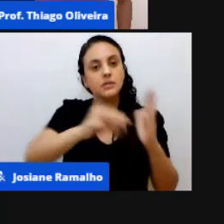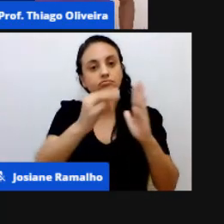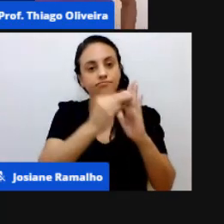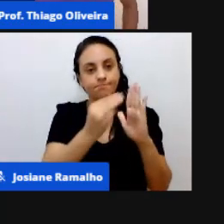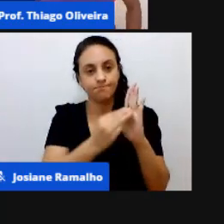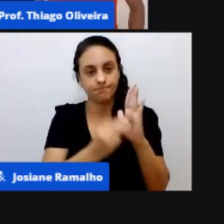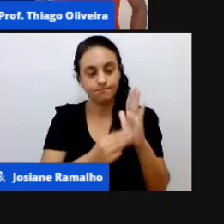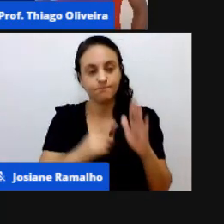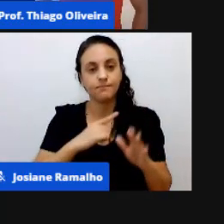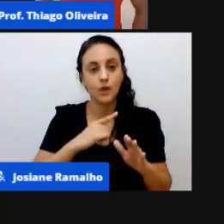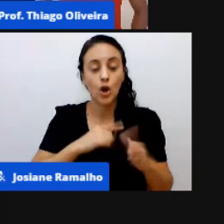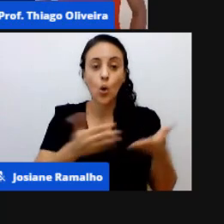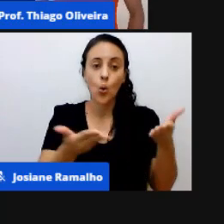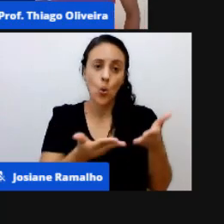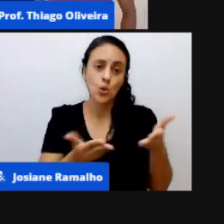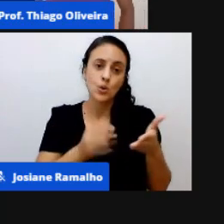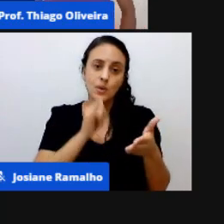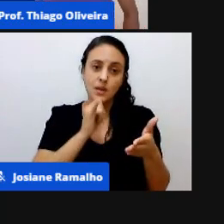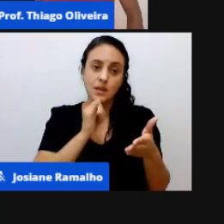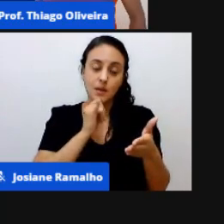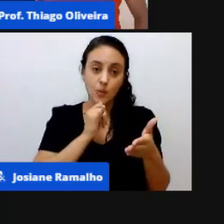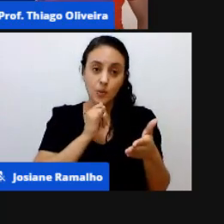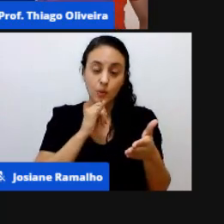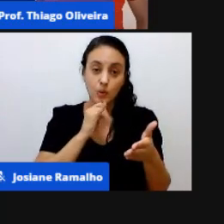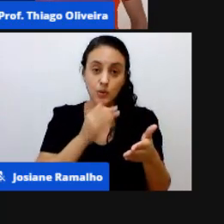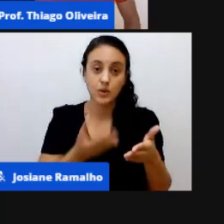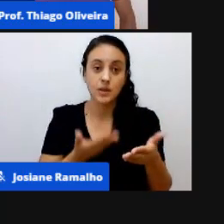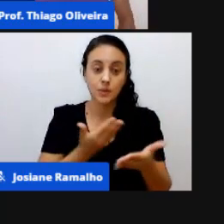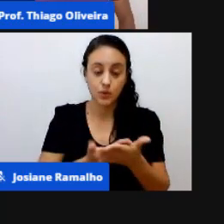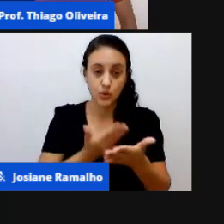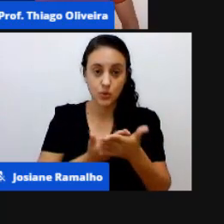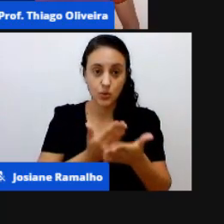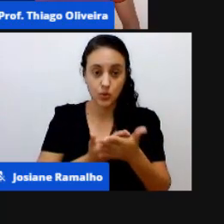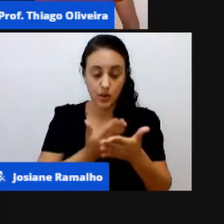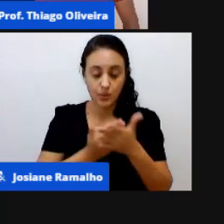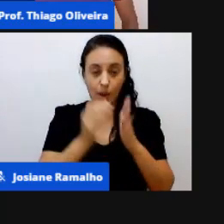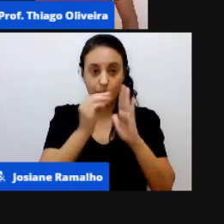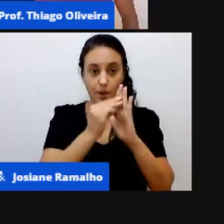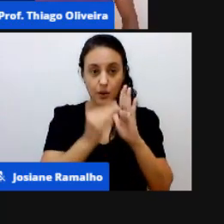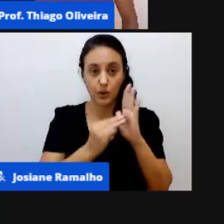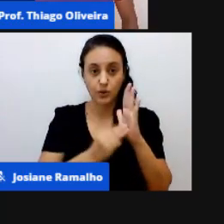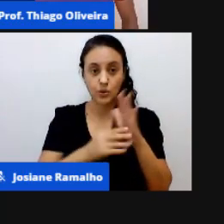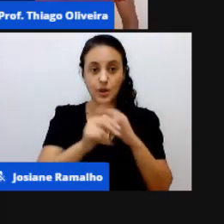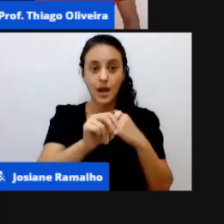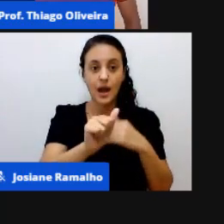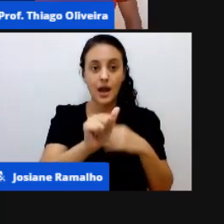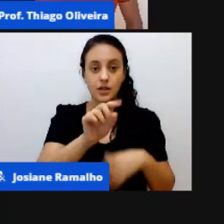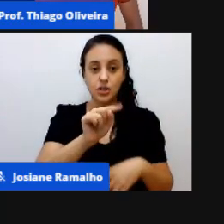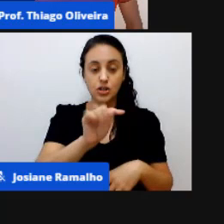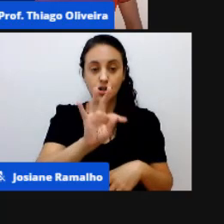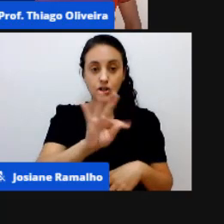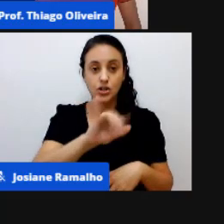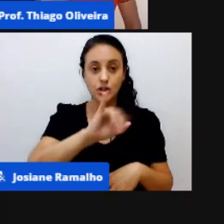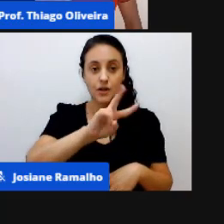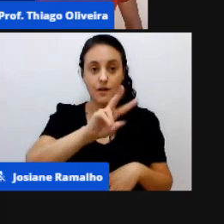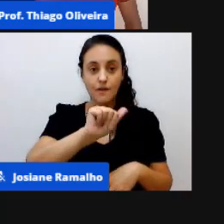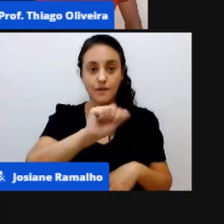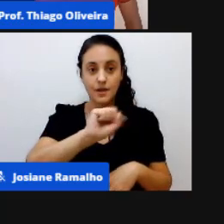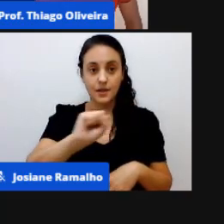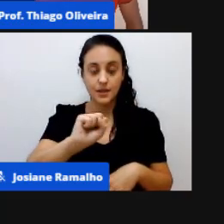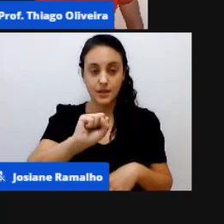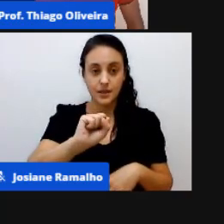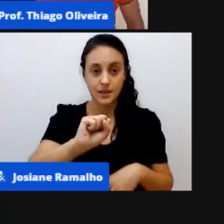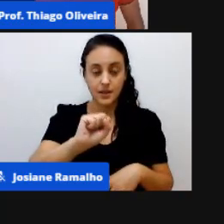nós estamos aí estudando e refletindo sobre as metodologias ativas da aprendizagem, ou metodologia